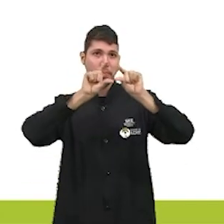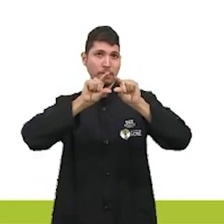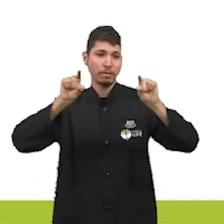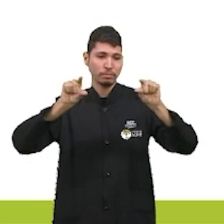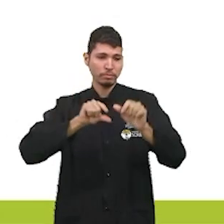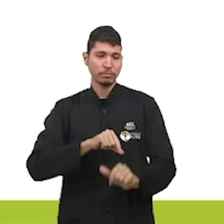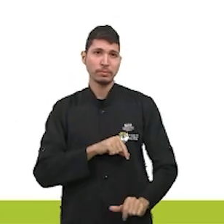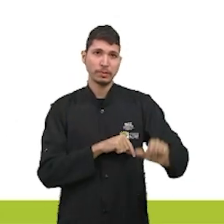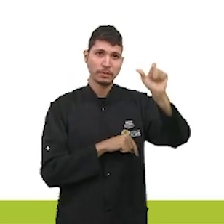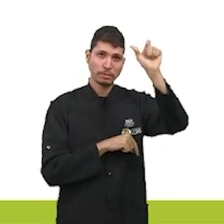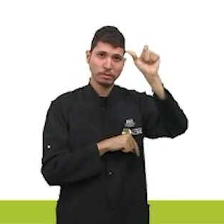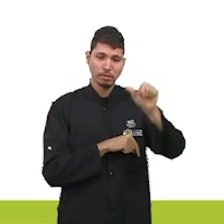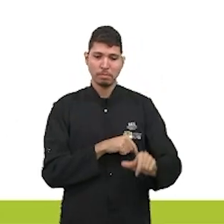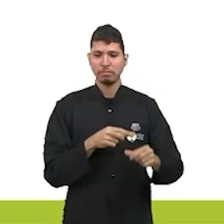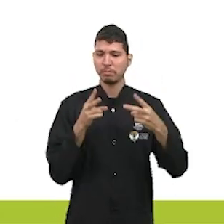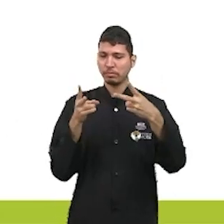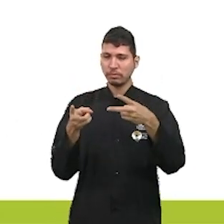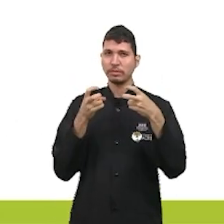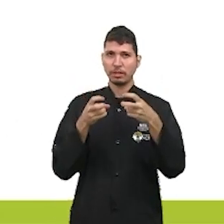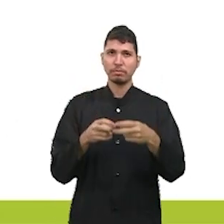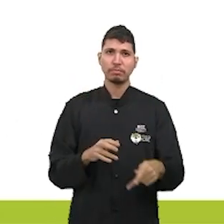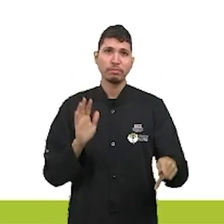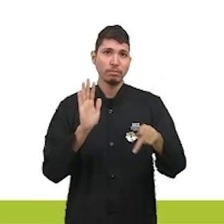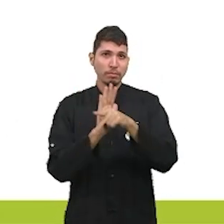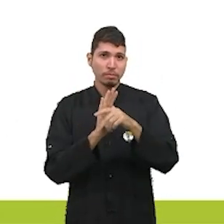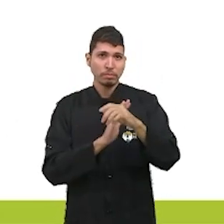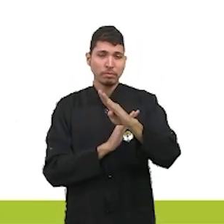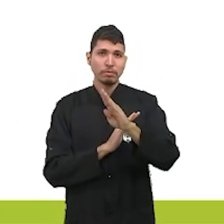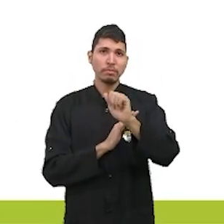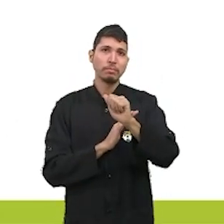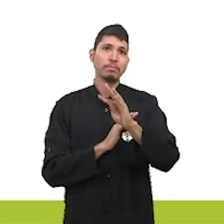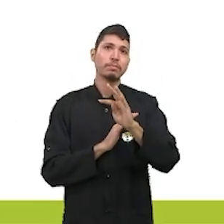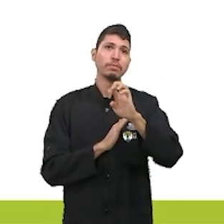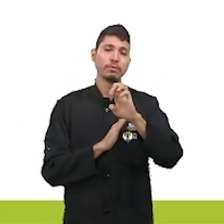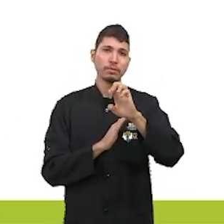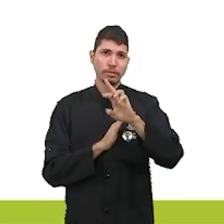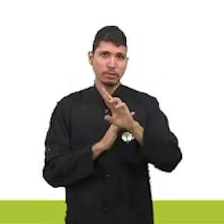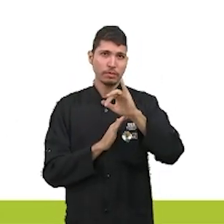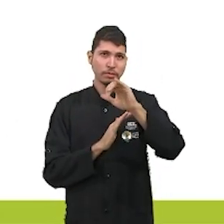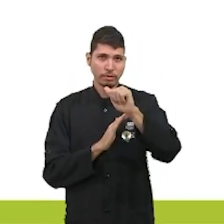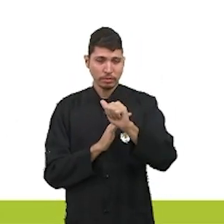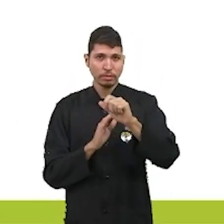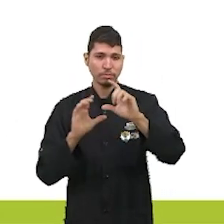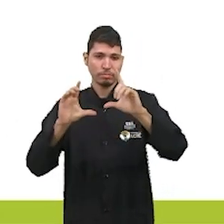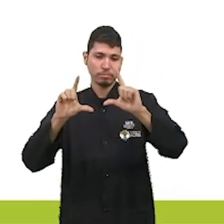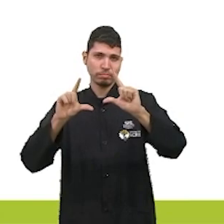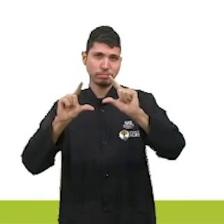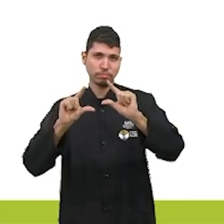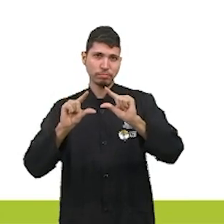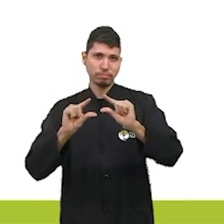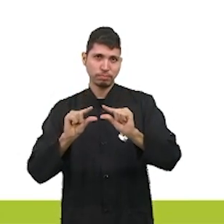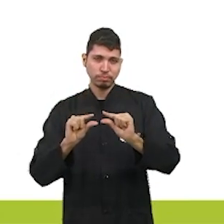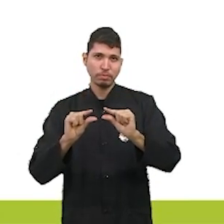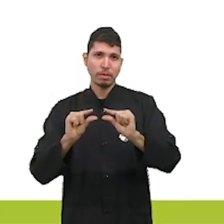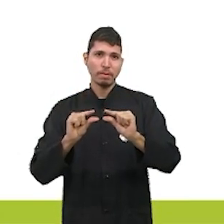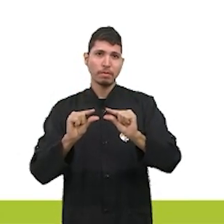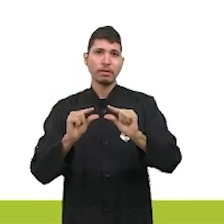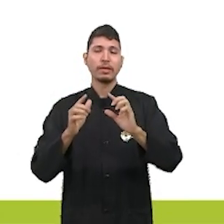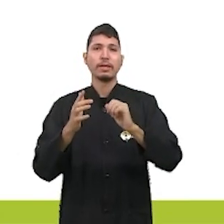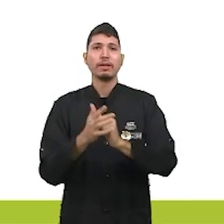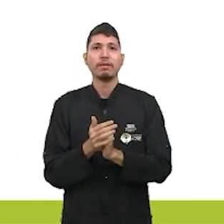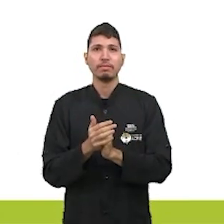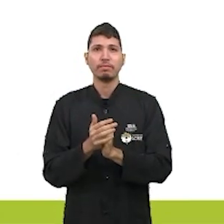pessoa percebe que a bateria do seu veículo fica descarregada após 5 dias sem uso. No início desse período, a